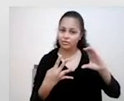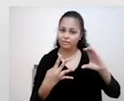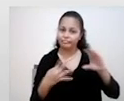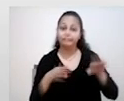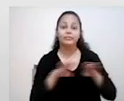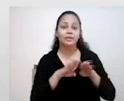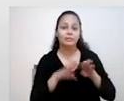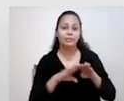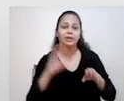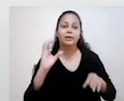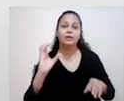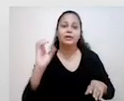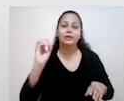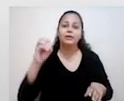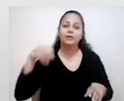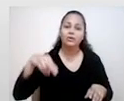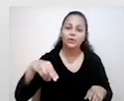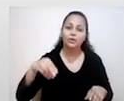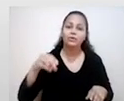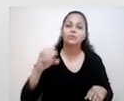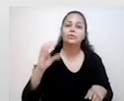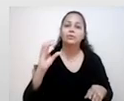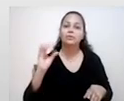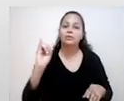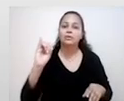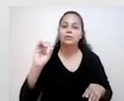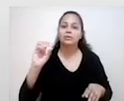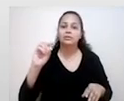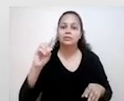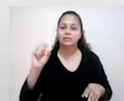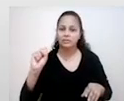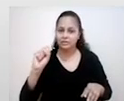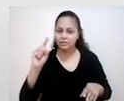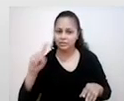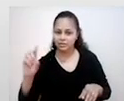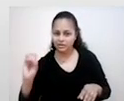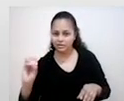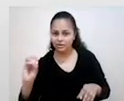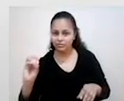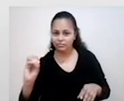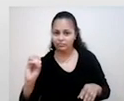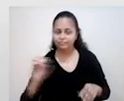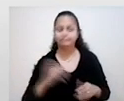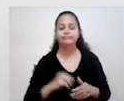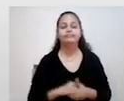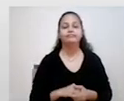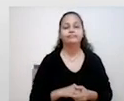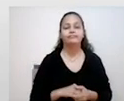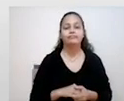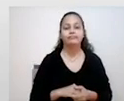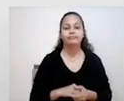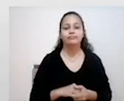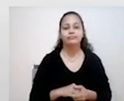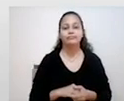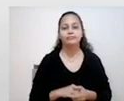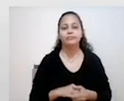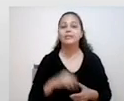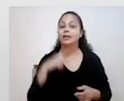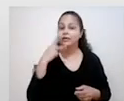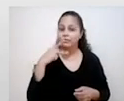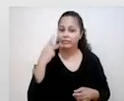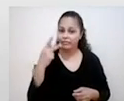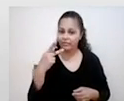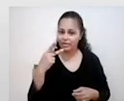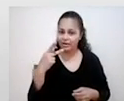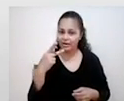concisão. Olha só, a imperatividade e a ordem direta. Nós vamos